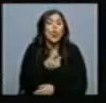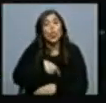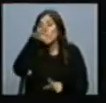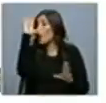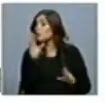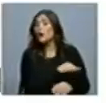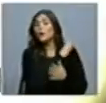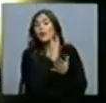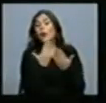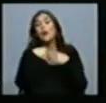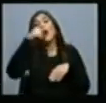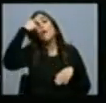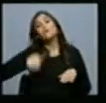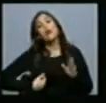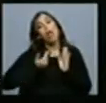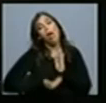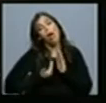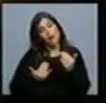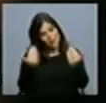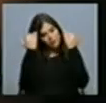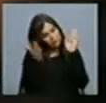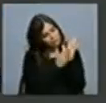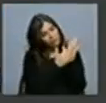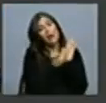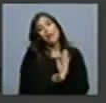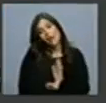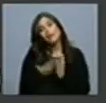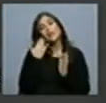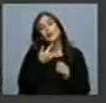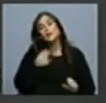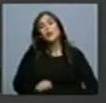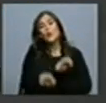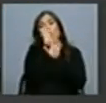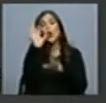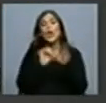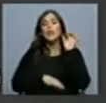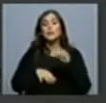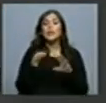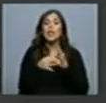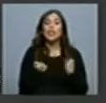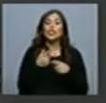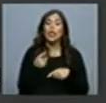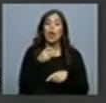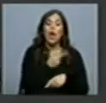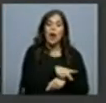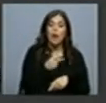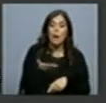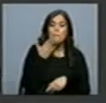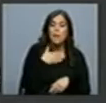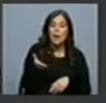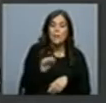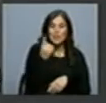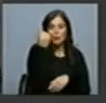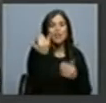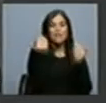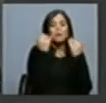que ele existe e que os dados estão lá. E, portanto, podemos tentar perceber o que é que se passa. Sobre anãs brancas ainda, vamos a uma outra notícia. Foi